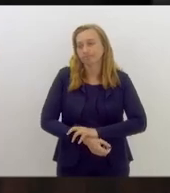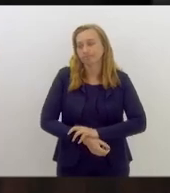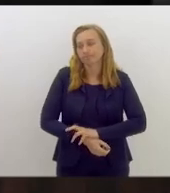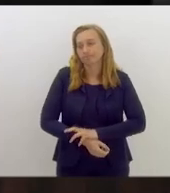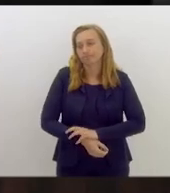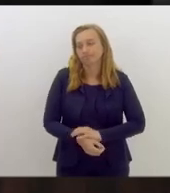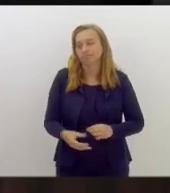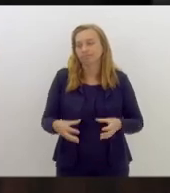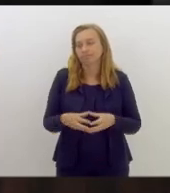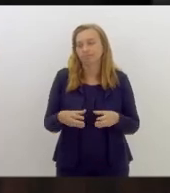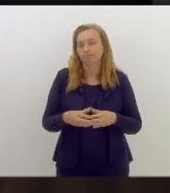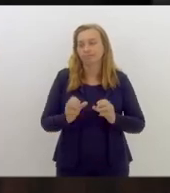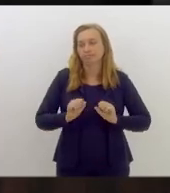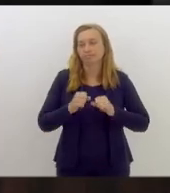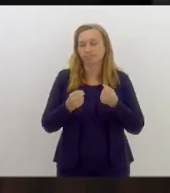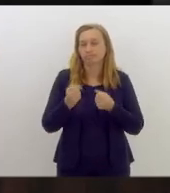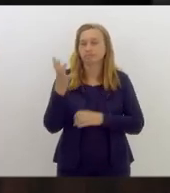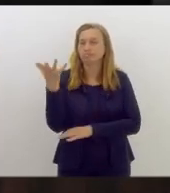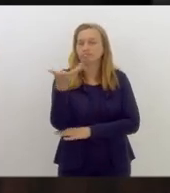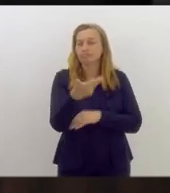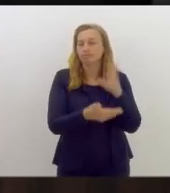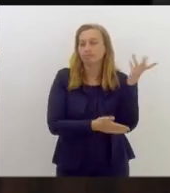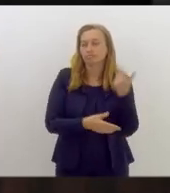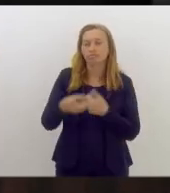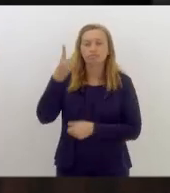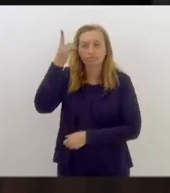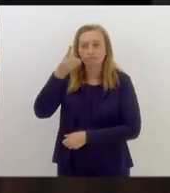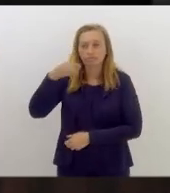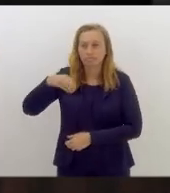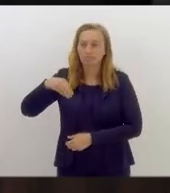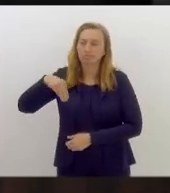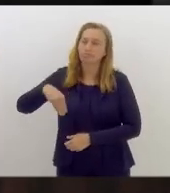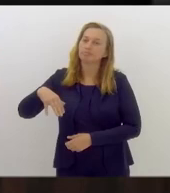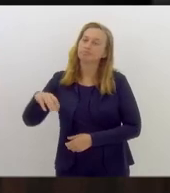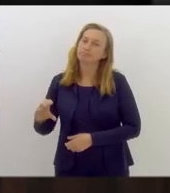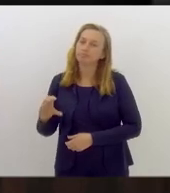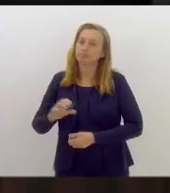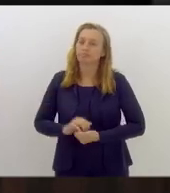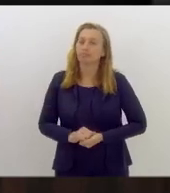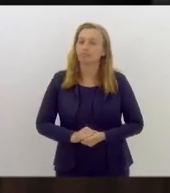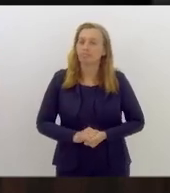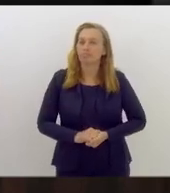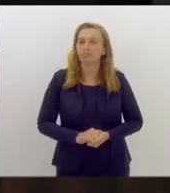Pela Comissão da Defesa do Meio Ambiente, deputado Carlos Mink.